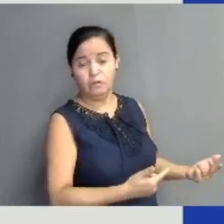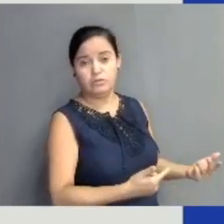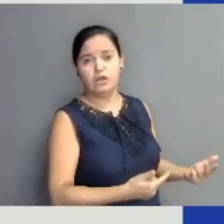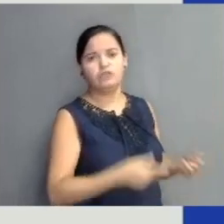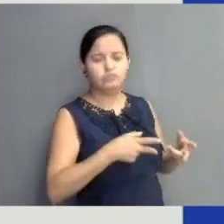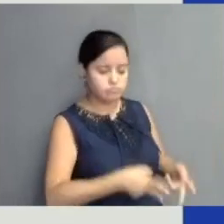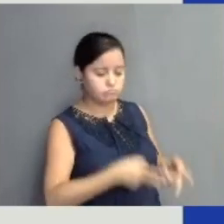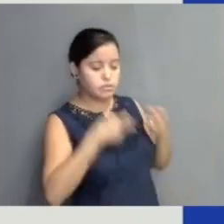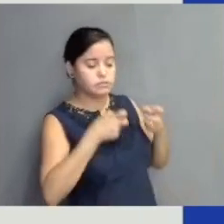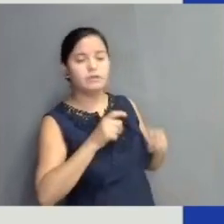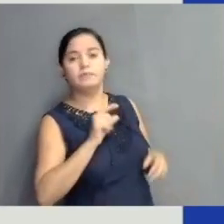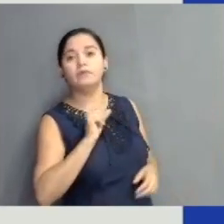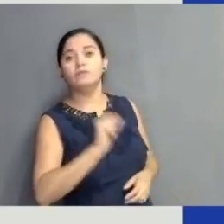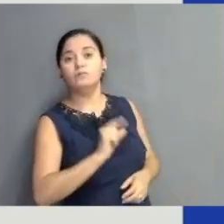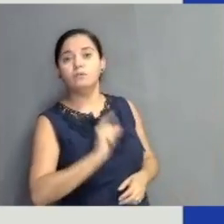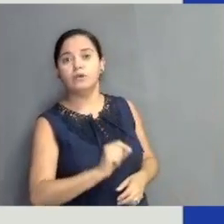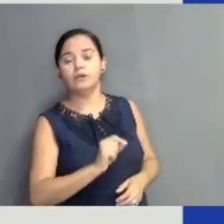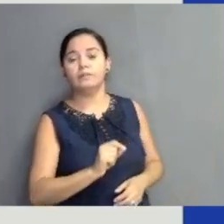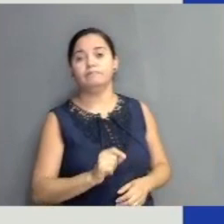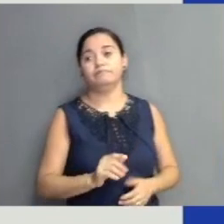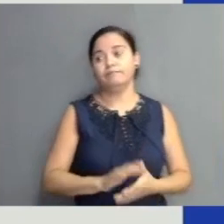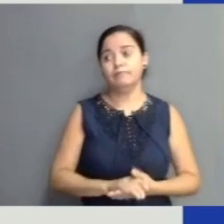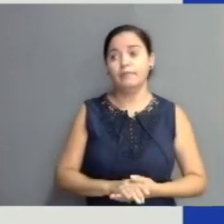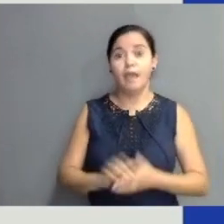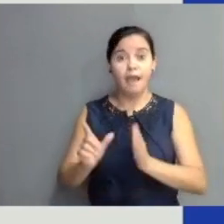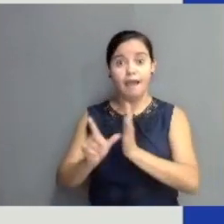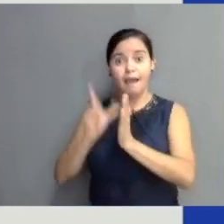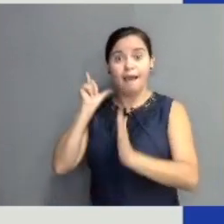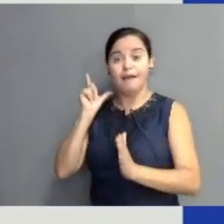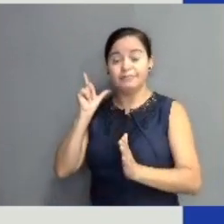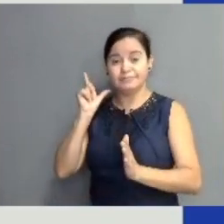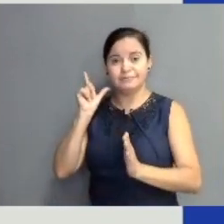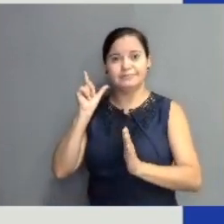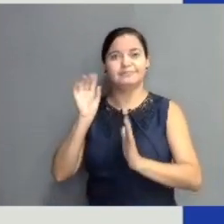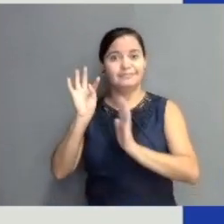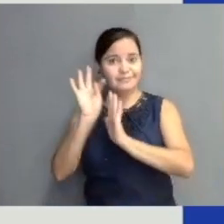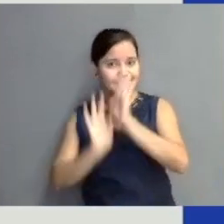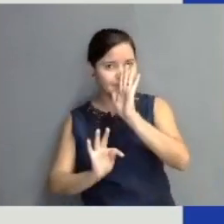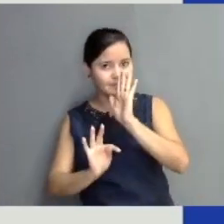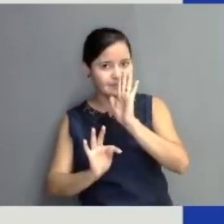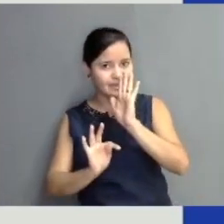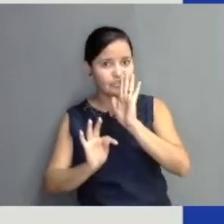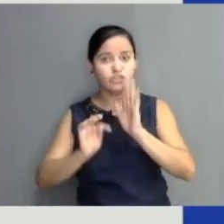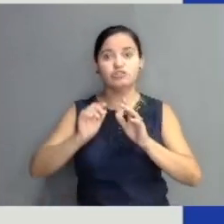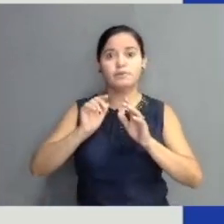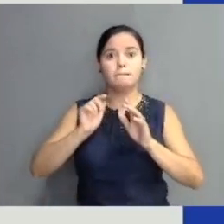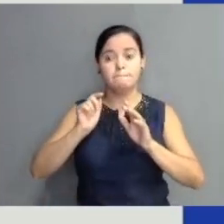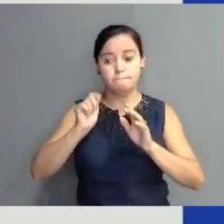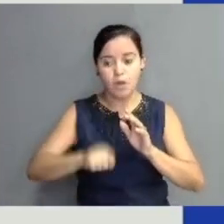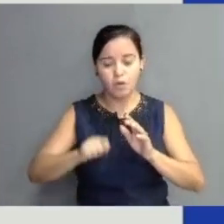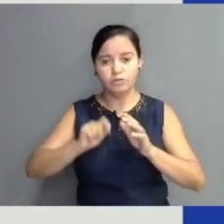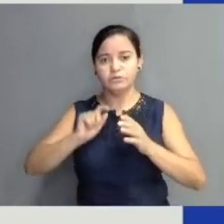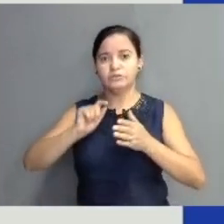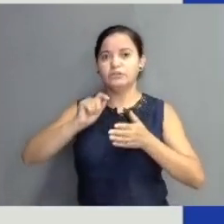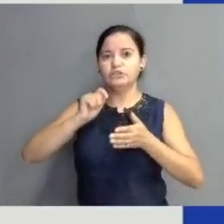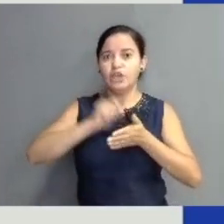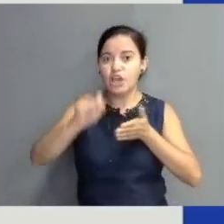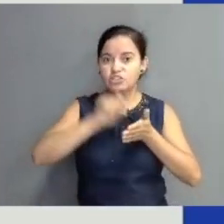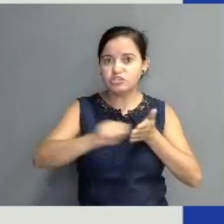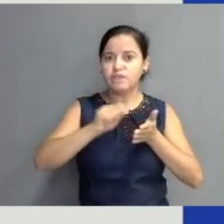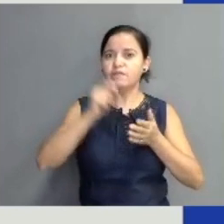questão anterior pede para que façamos a reescrita de um trecho do texto. Para reescrever uma